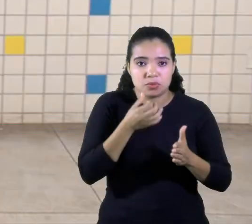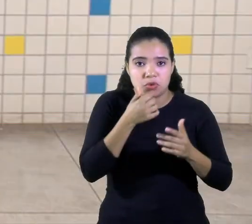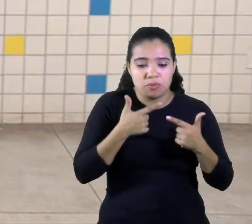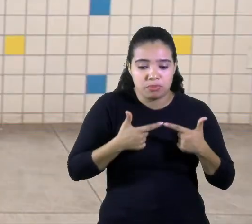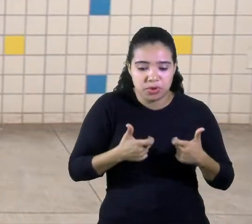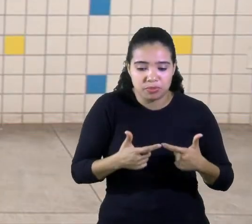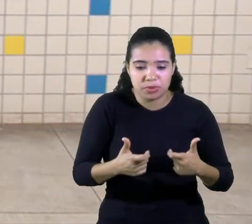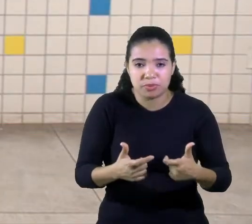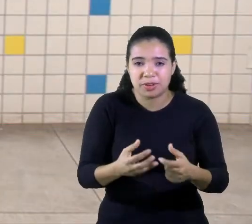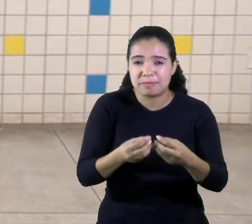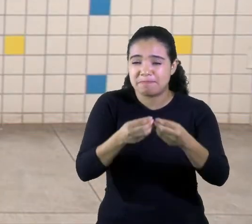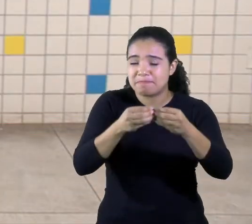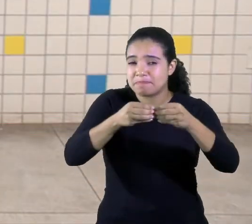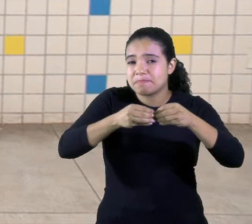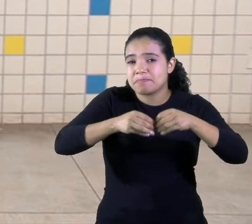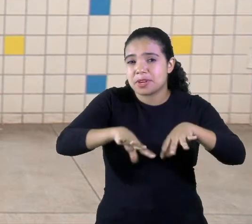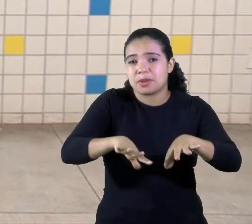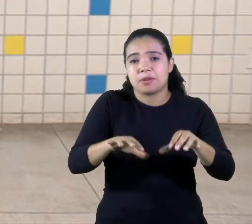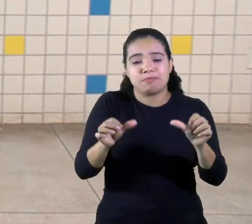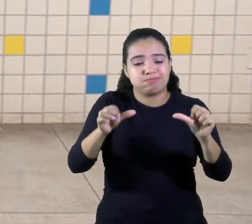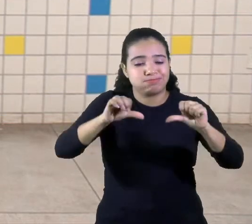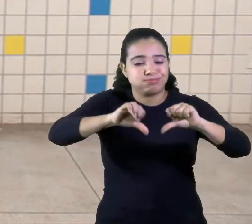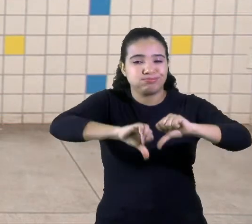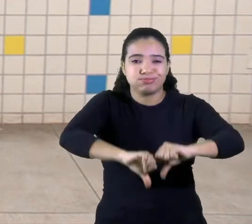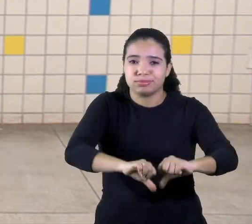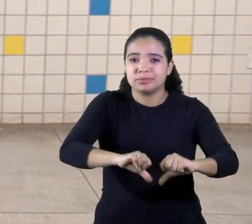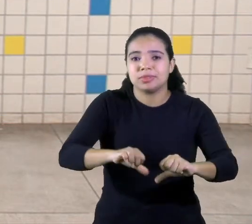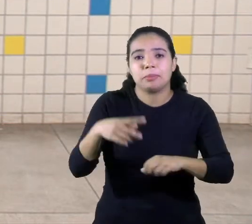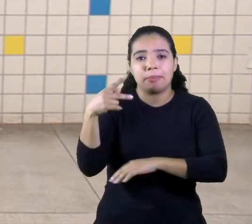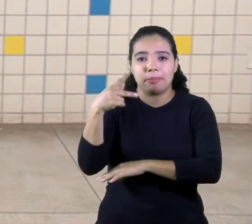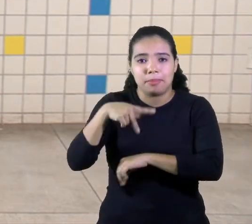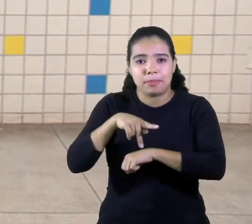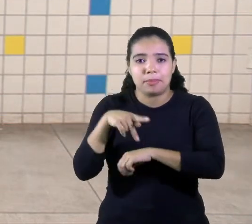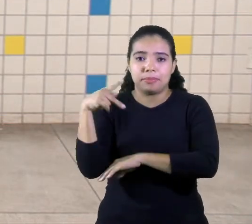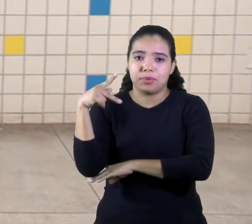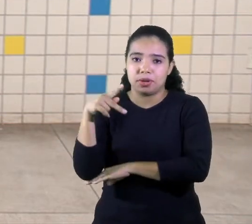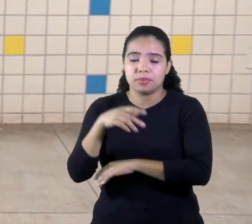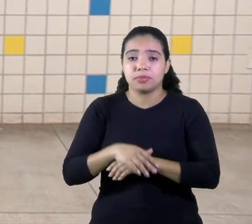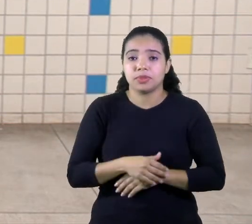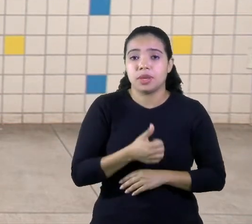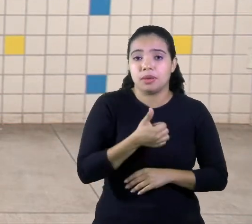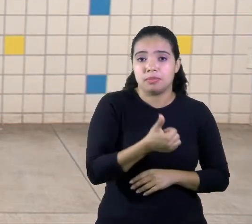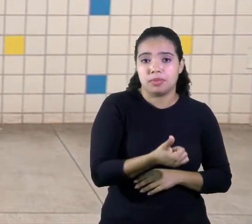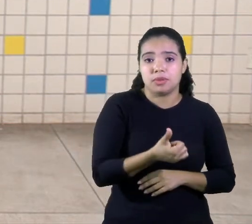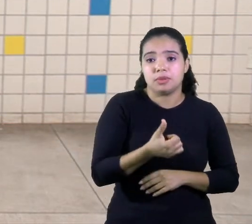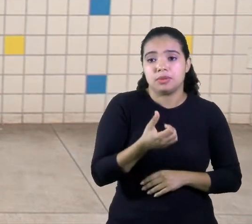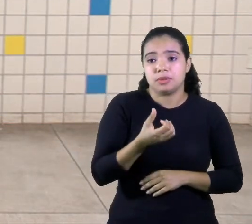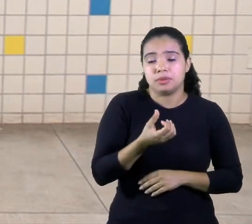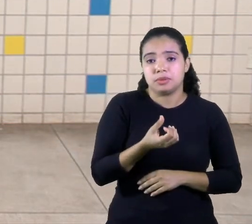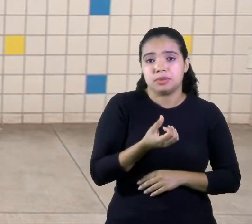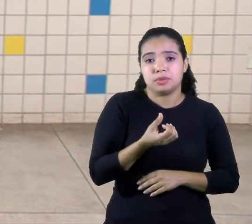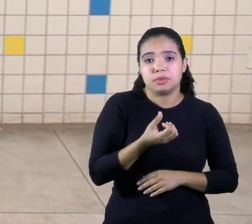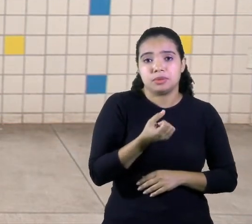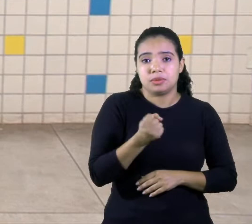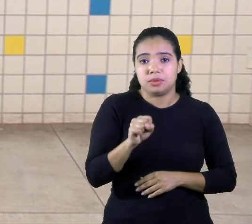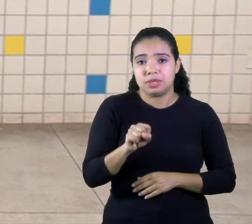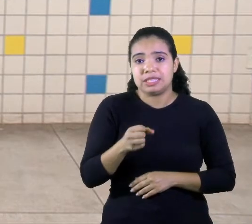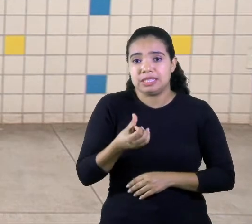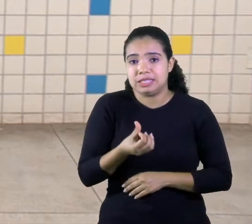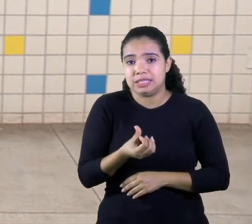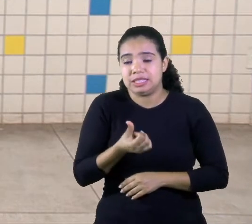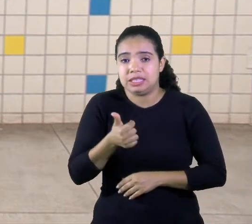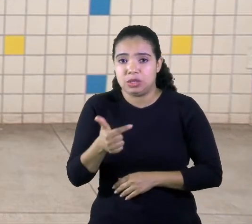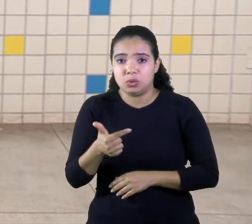Na época, em 1862, assume no governo paraguaio o Solano Lopes. O Solano Lopes